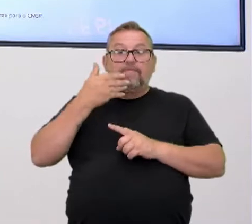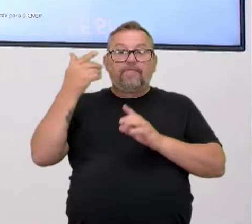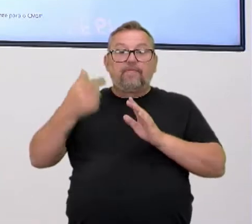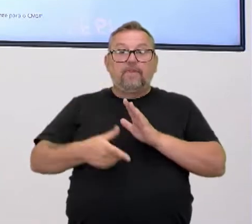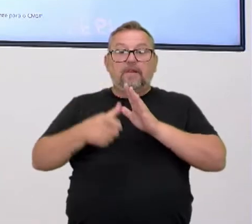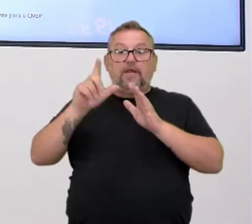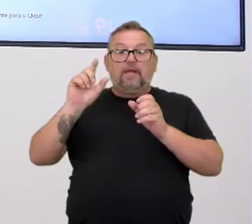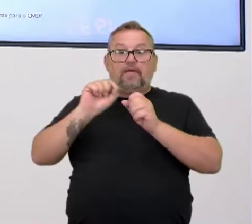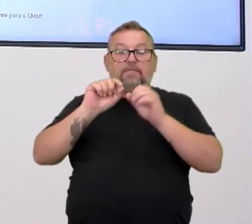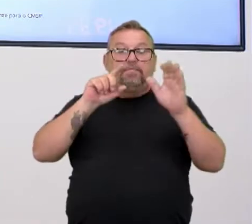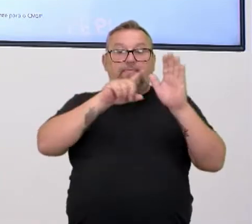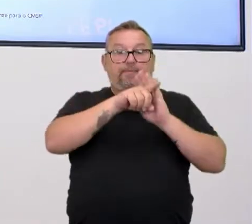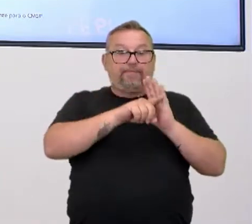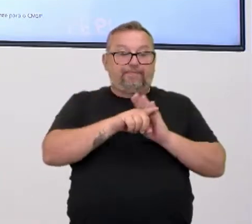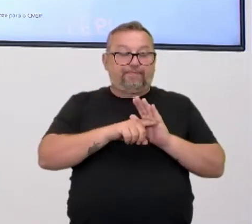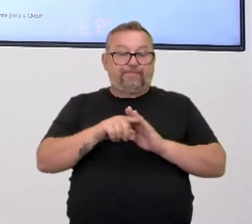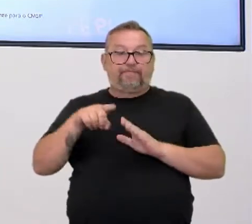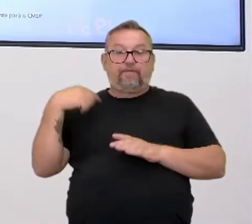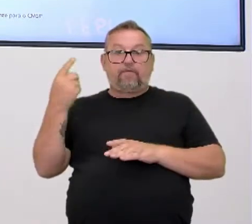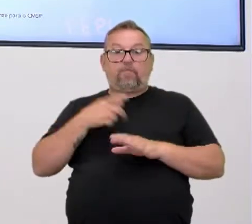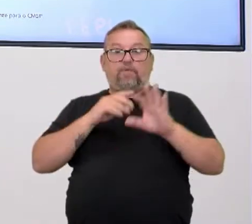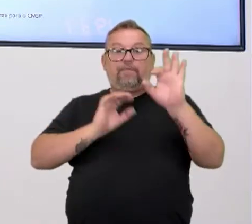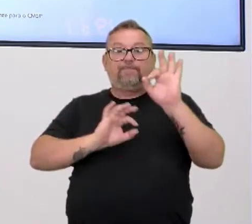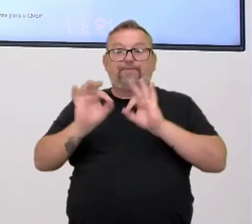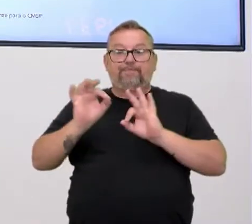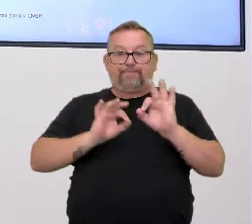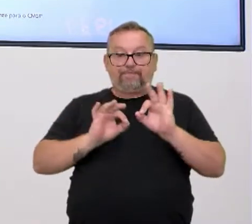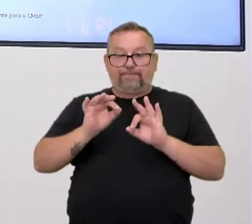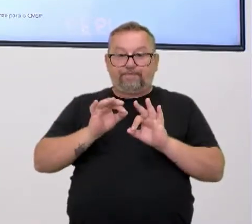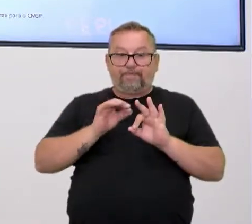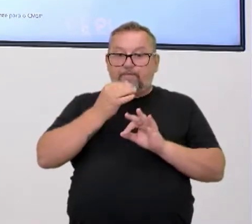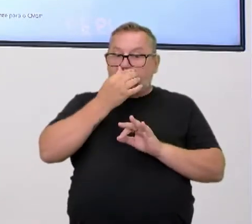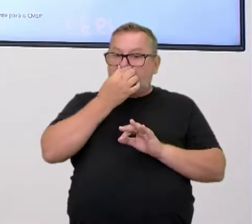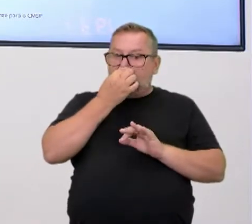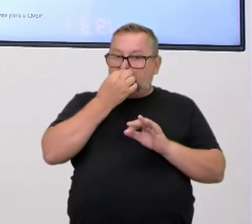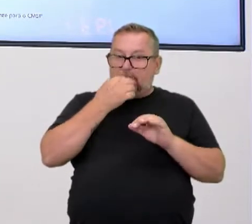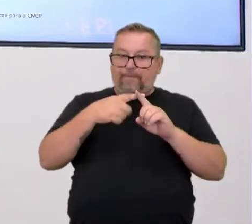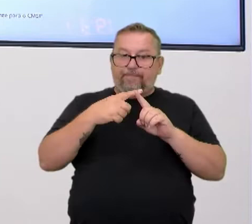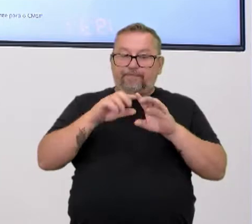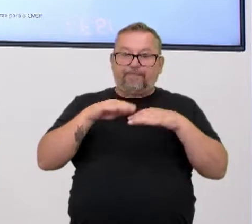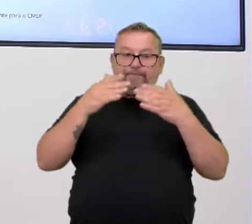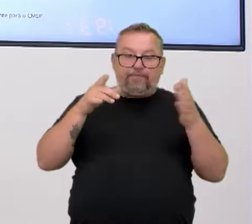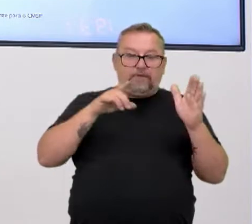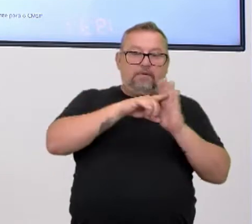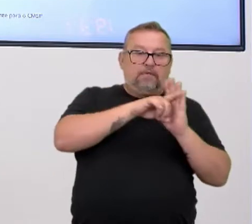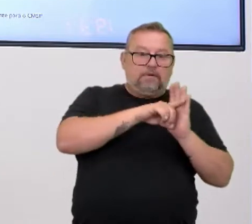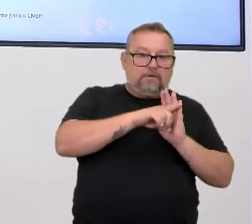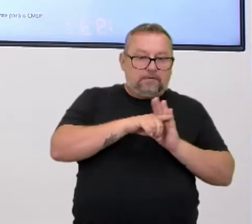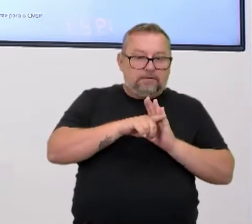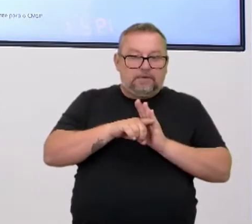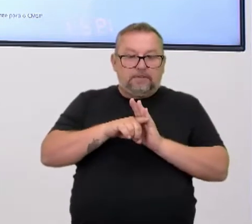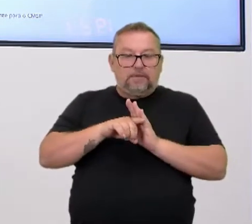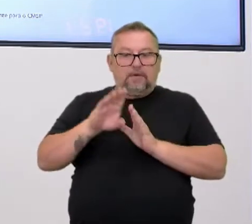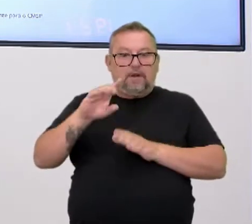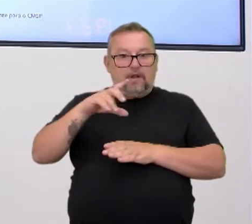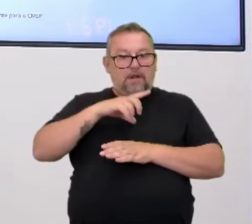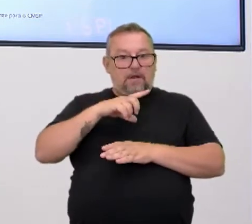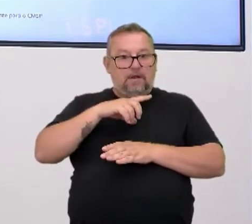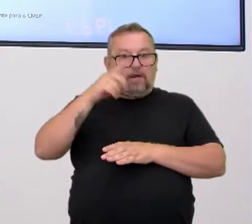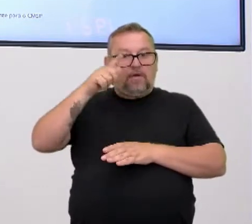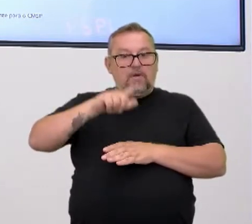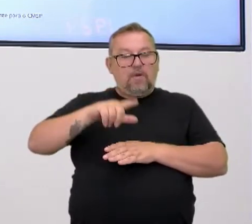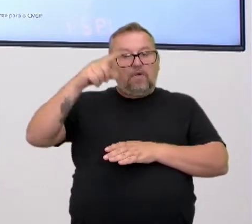a pesquisa, a gente preparar esse mapa mental. Porque aí quando a gente for pesquisar, já vai ter